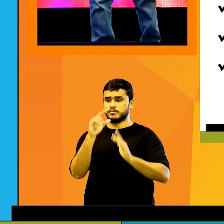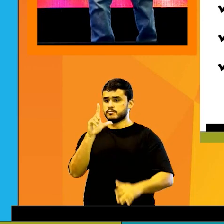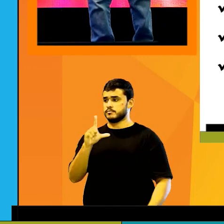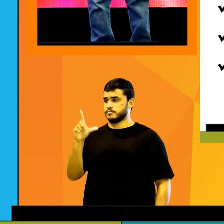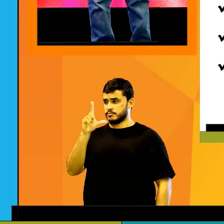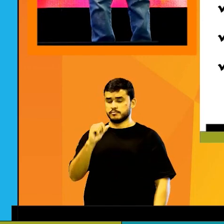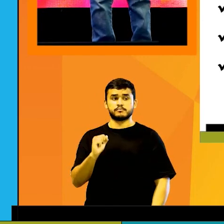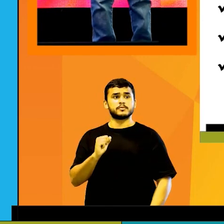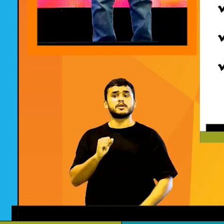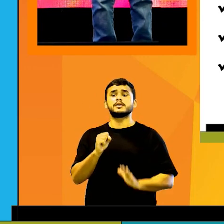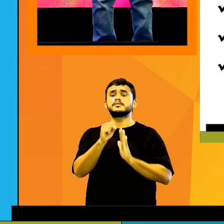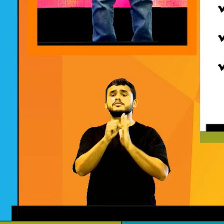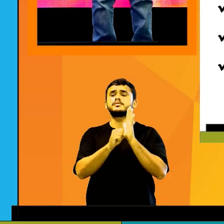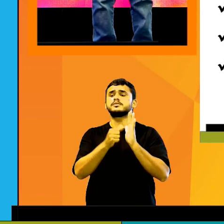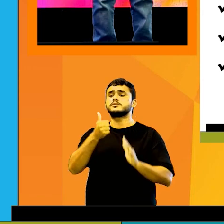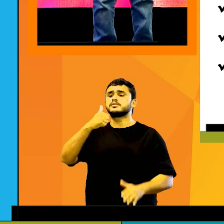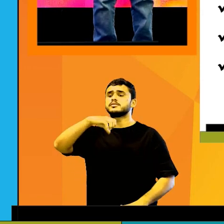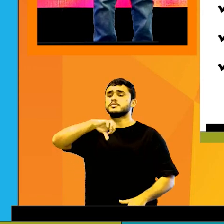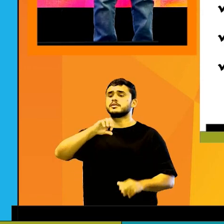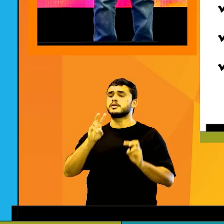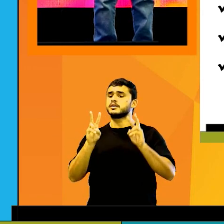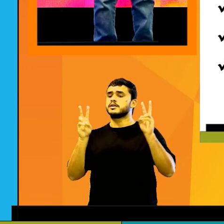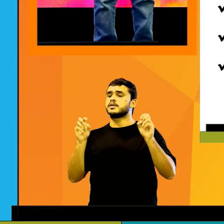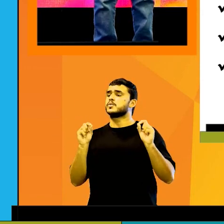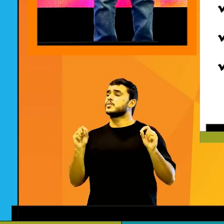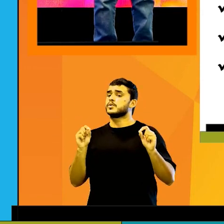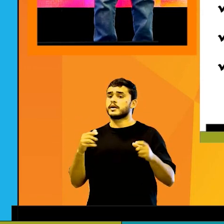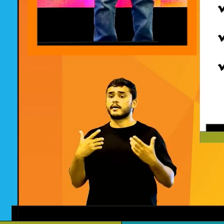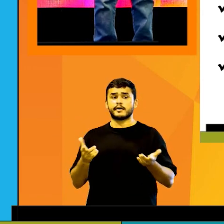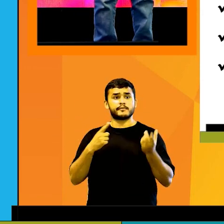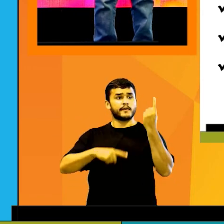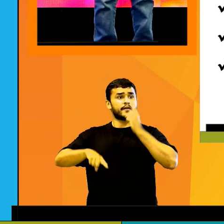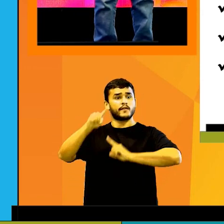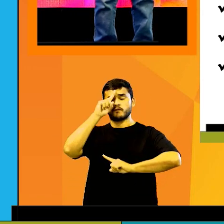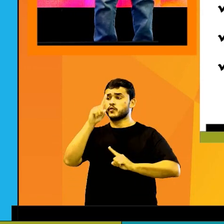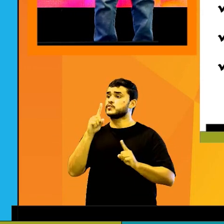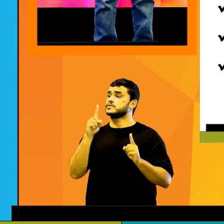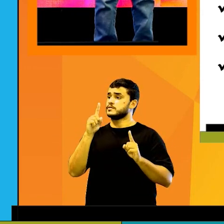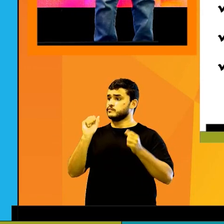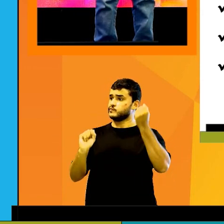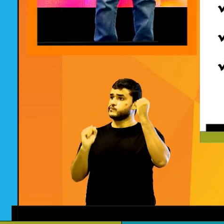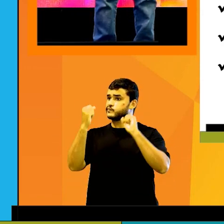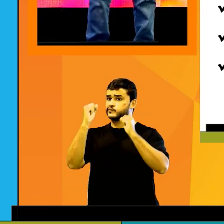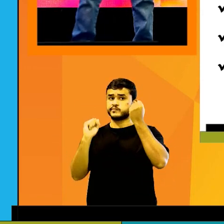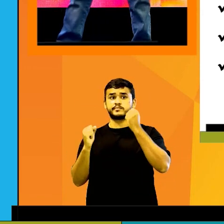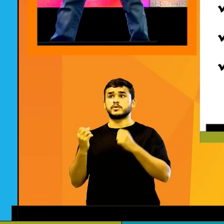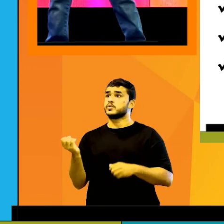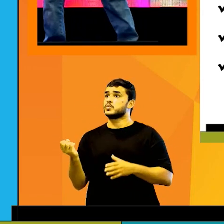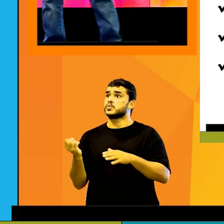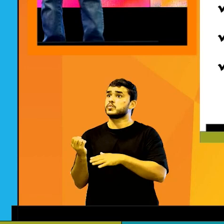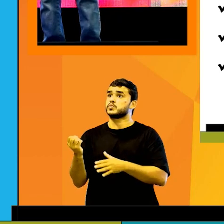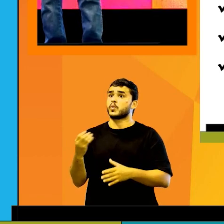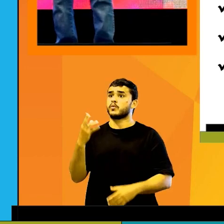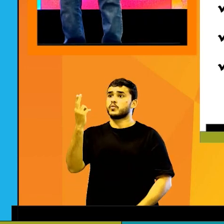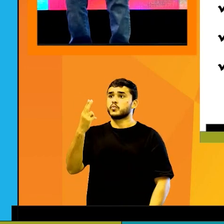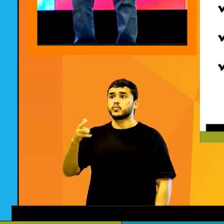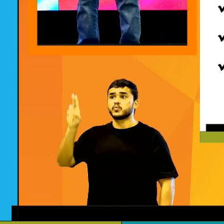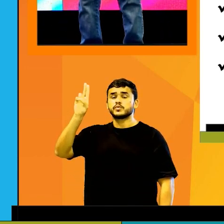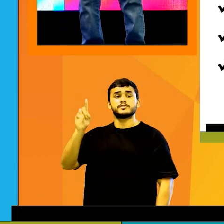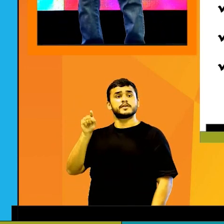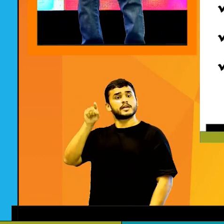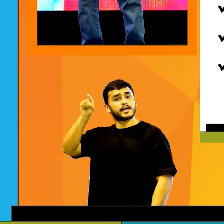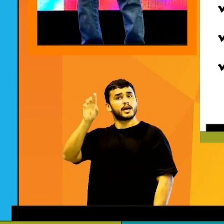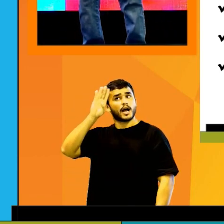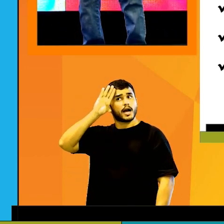Revolução Industrial, um surto cientificismo, né? Surgimento de universidades, o homem se voltando mais para a ciência, mais